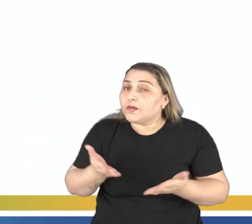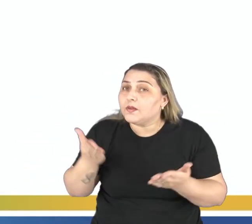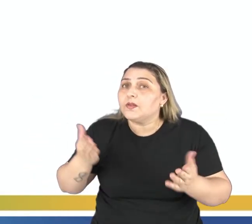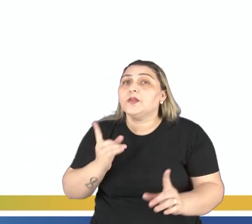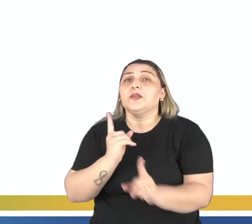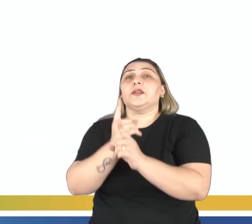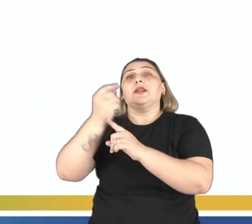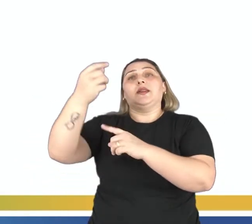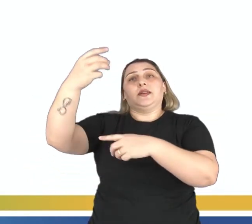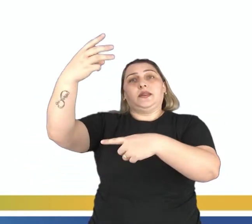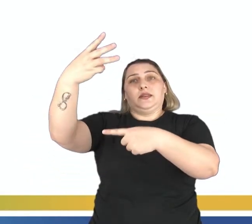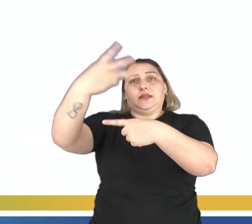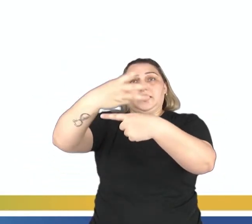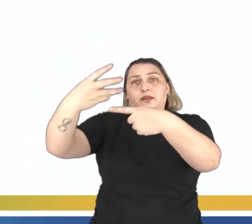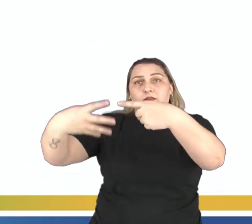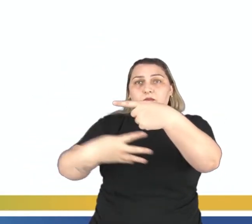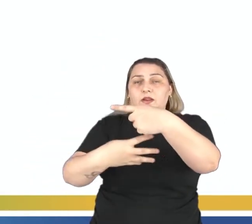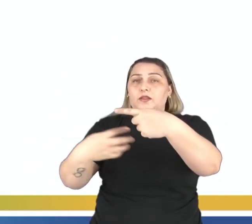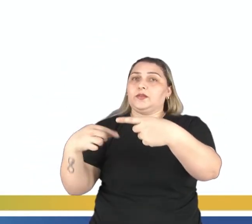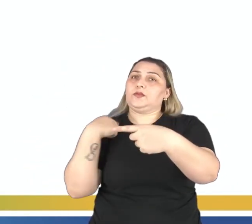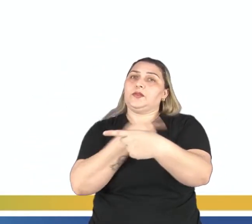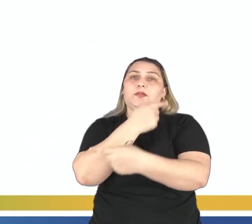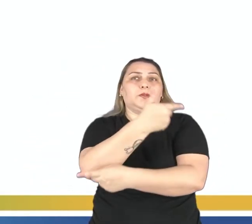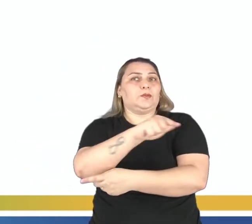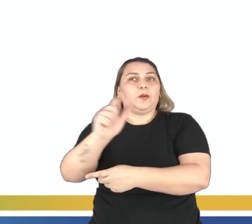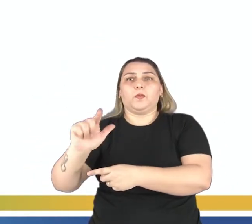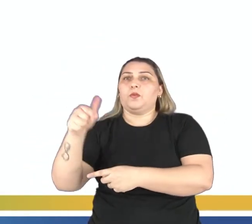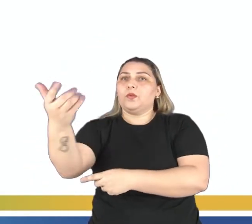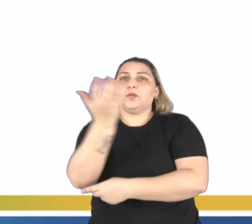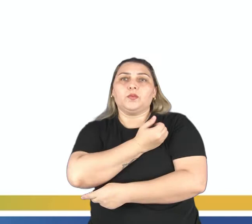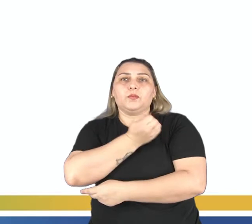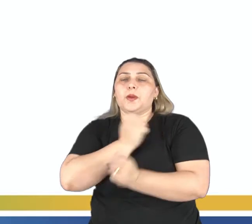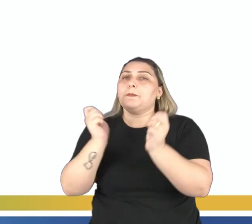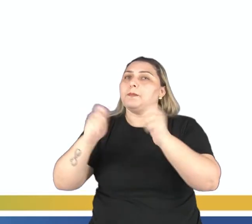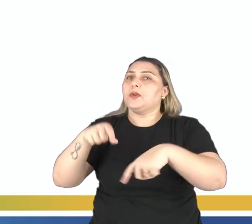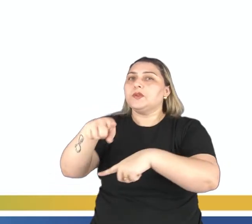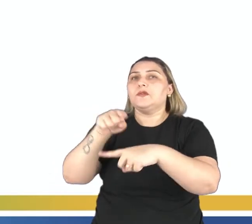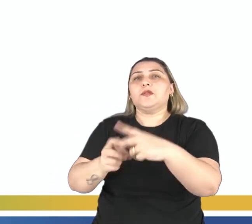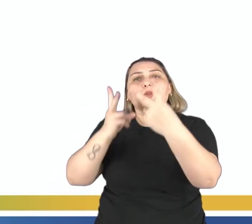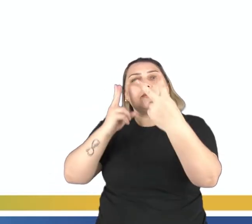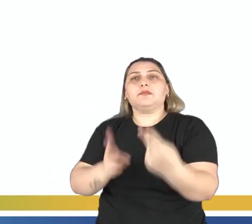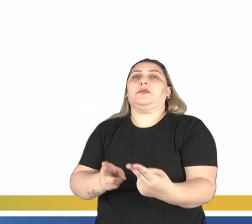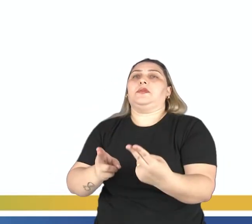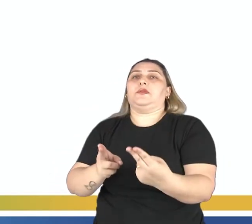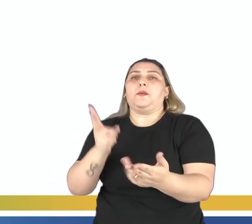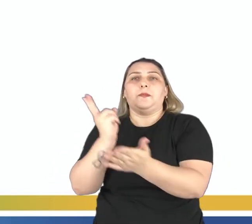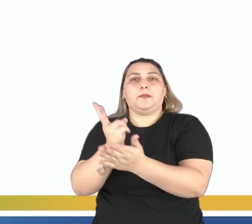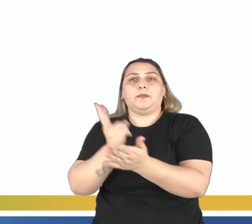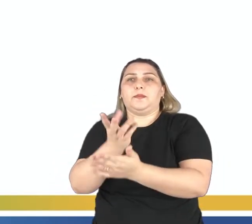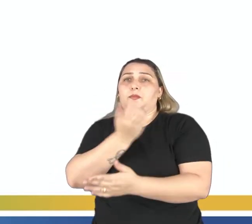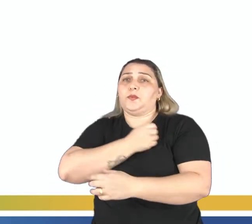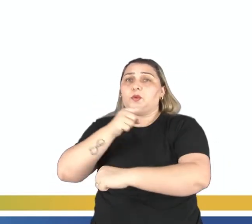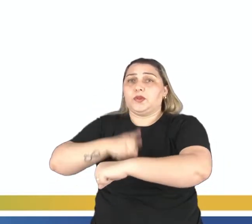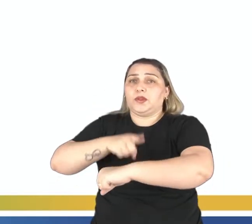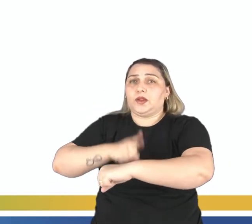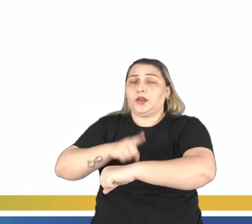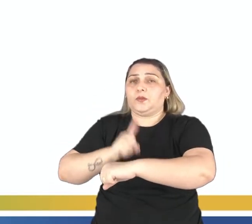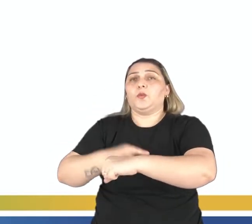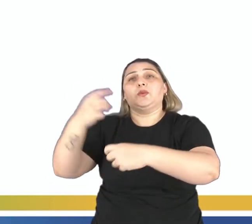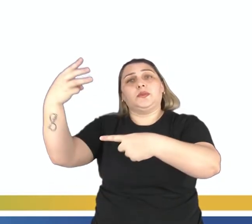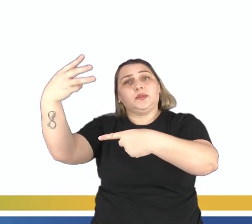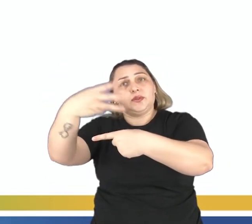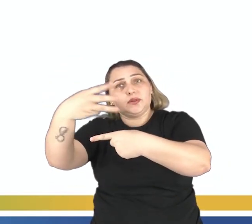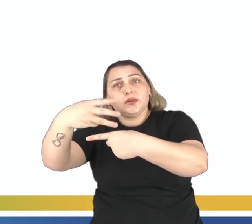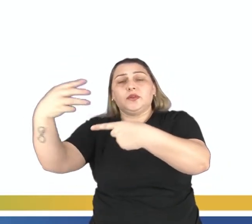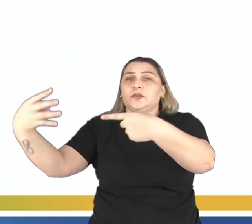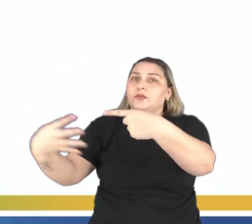aí em 3/4, nós não temos nenhum outro número que possa dividir ao mesmo tempo, tanto o 3